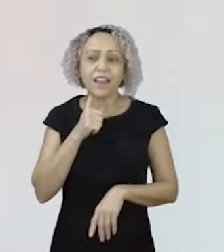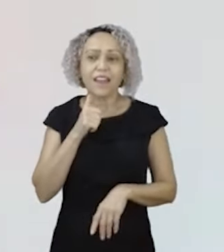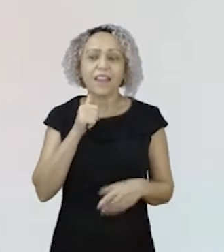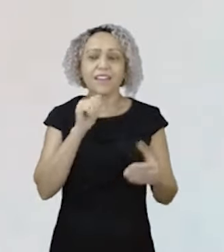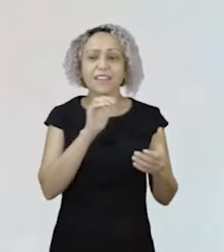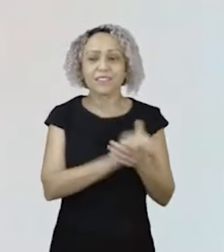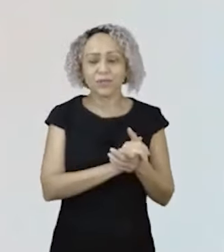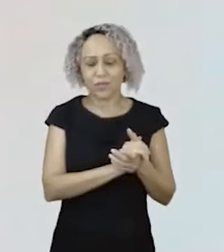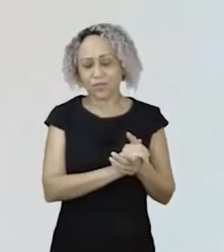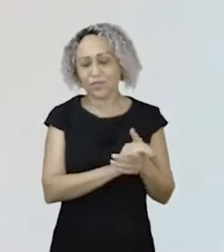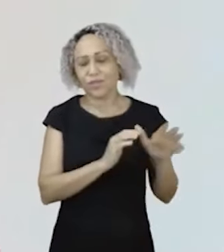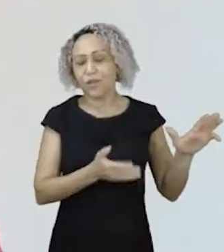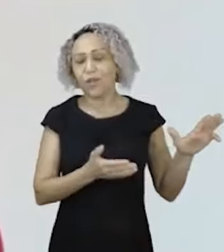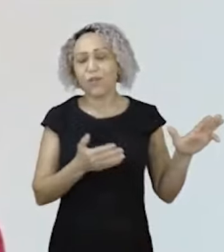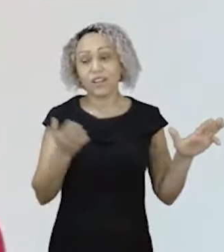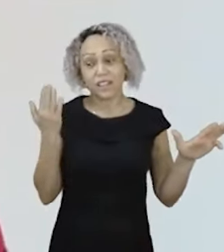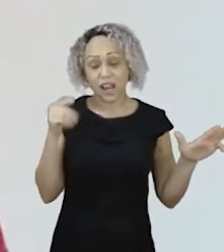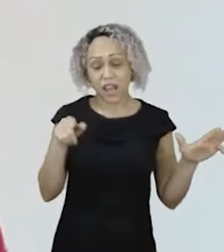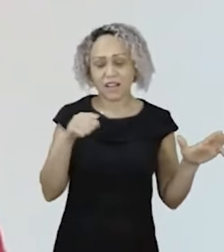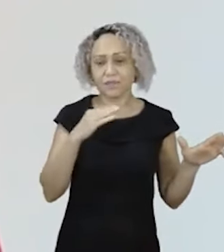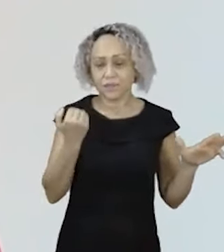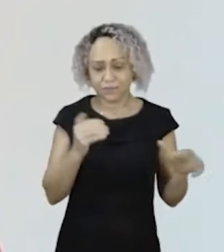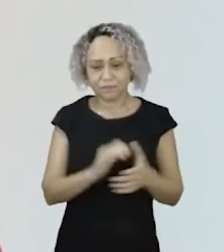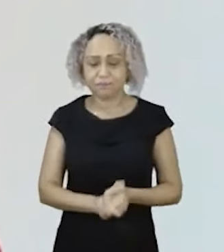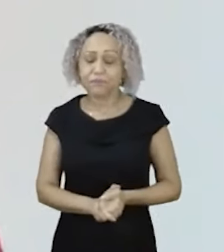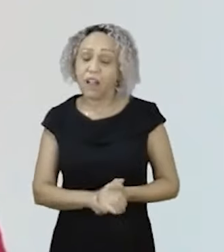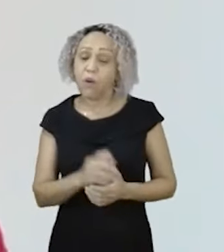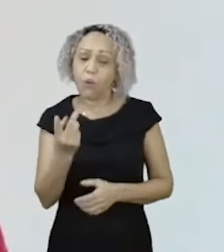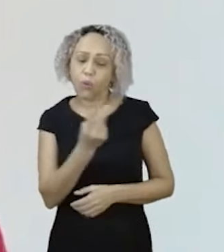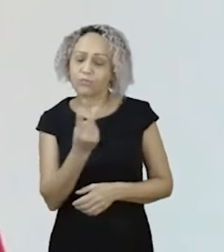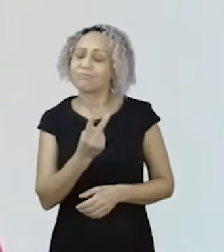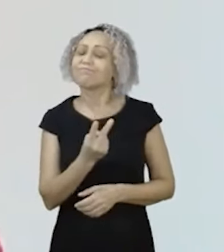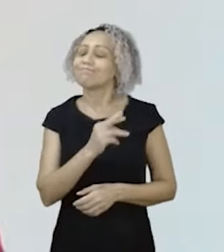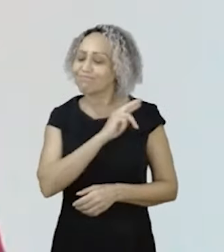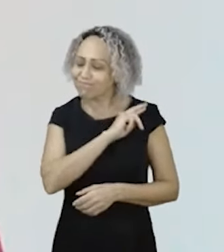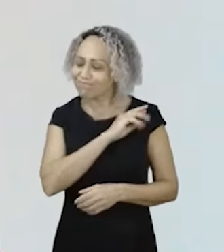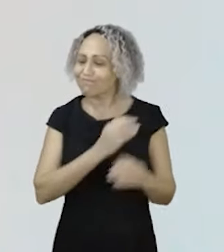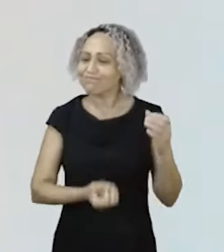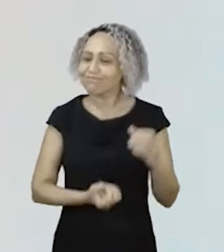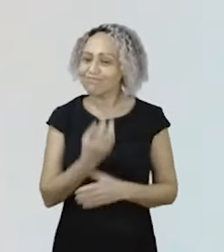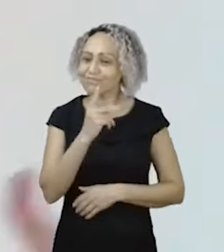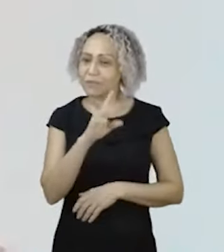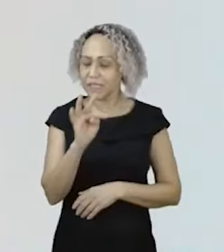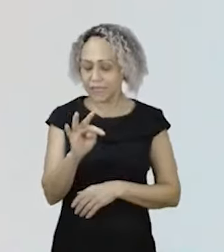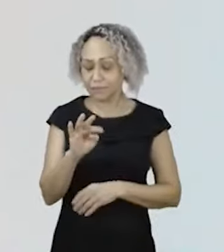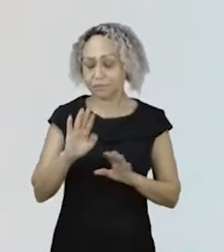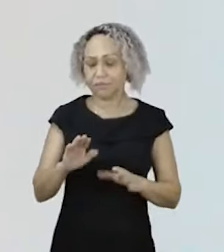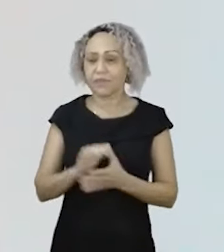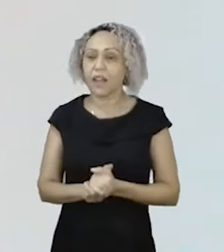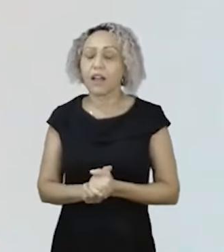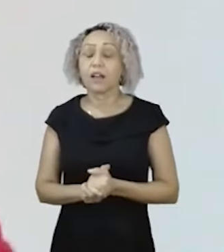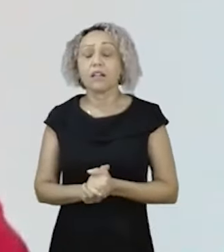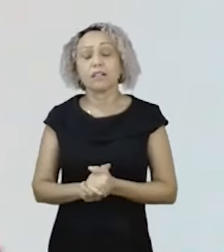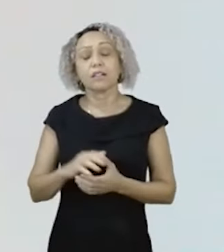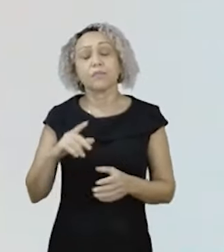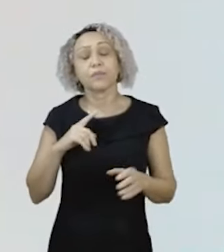do PT e outro depois do governo do presidente Lula e da presidenta Dilma, porque a gente passou a ter no